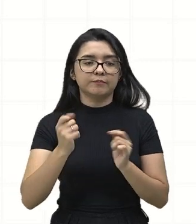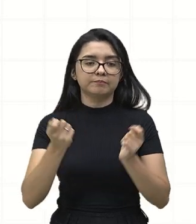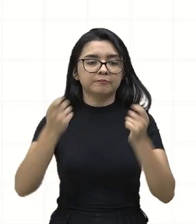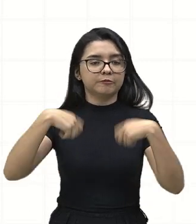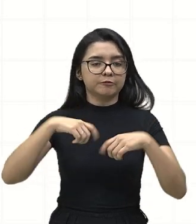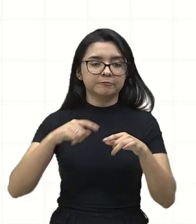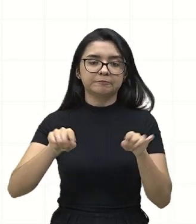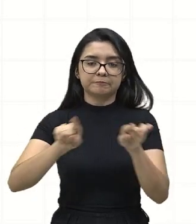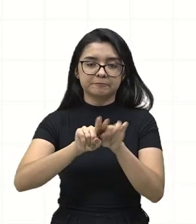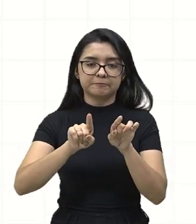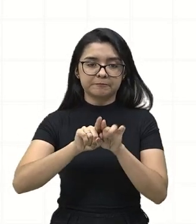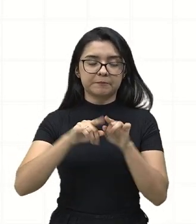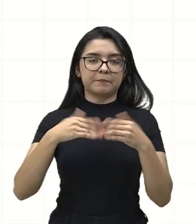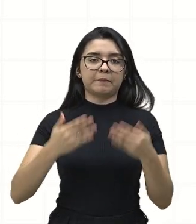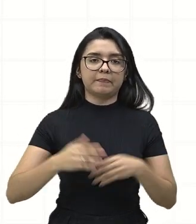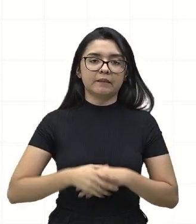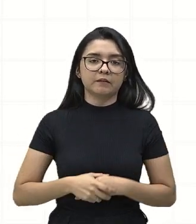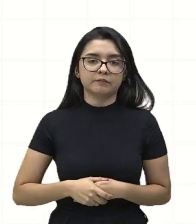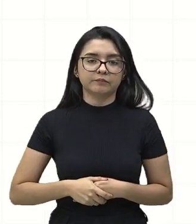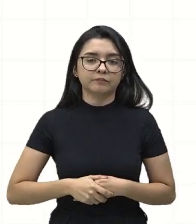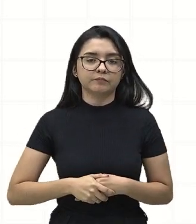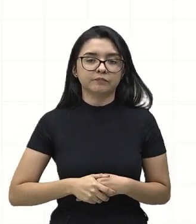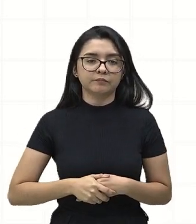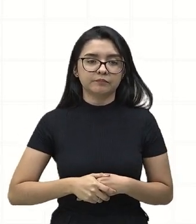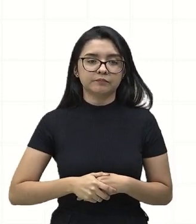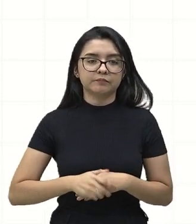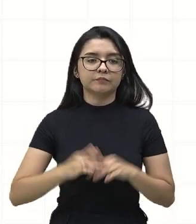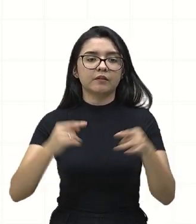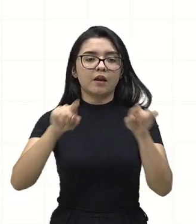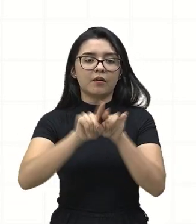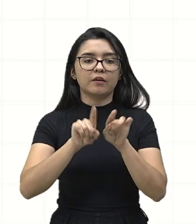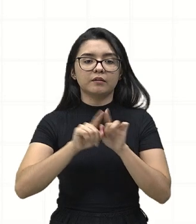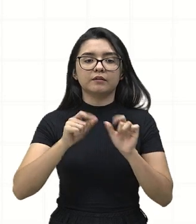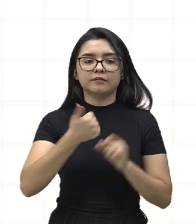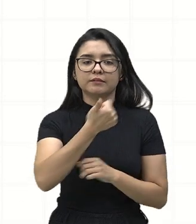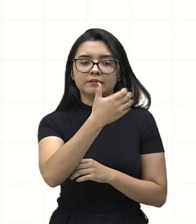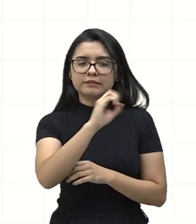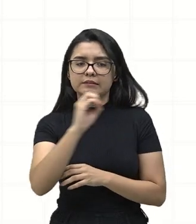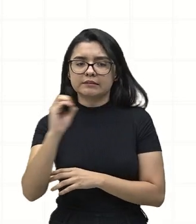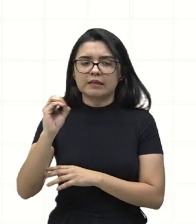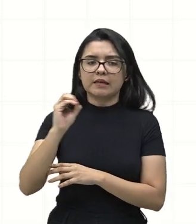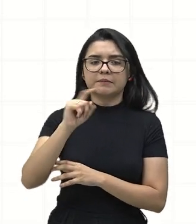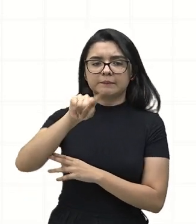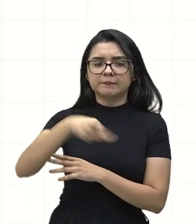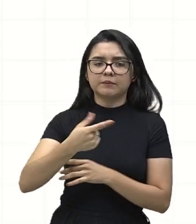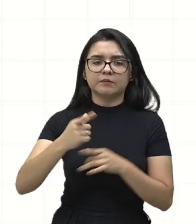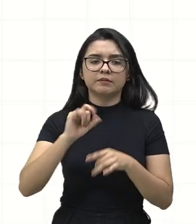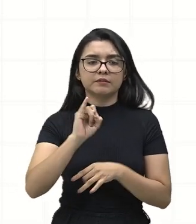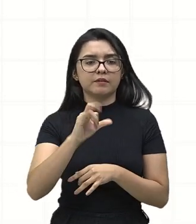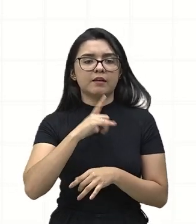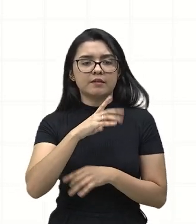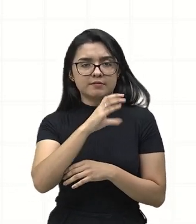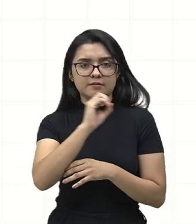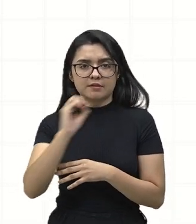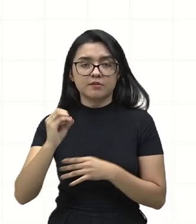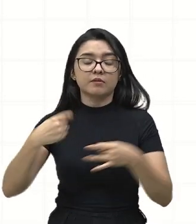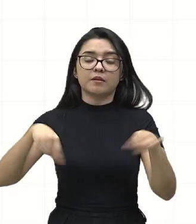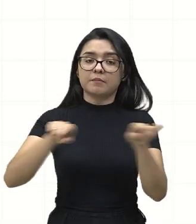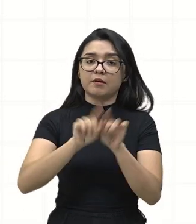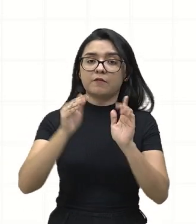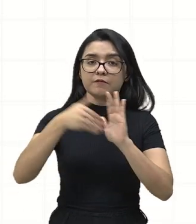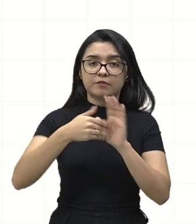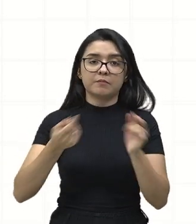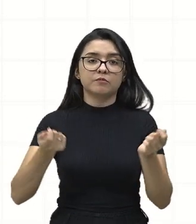Agora, nós temos o valor 100.000. Como ele termina em 000, ele também